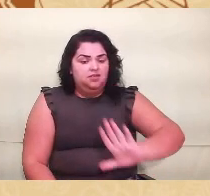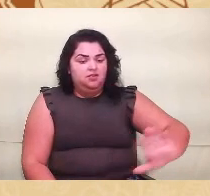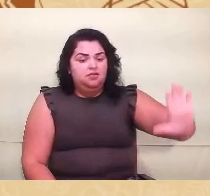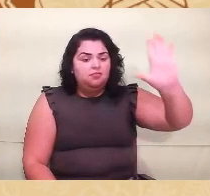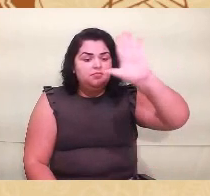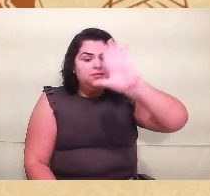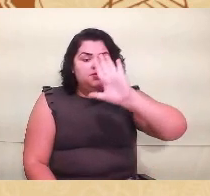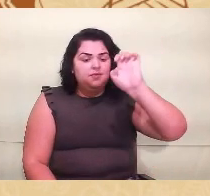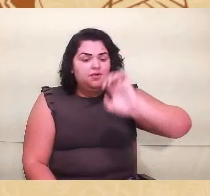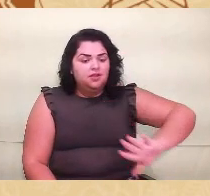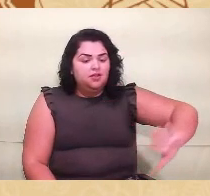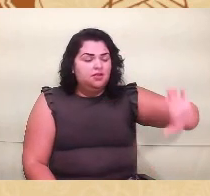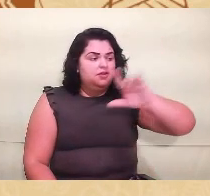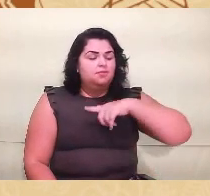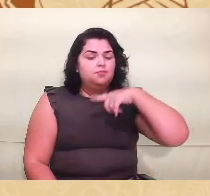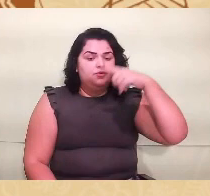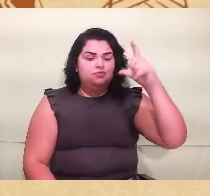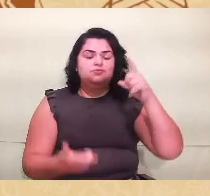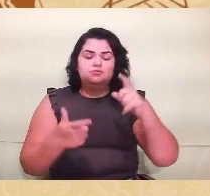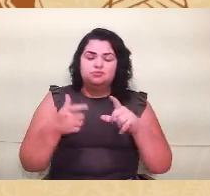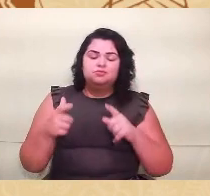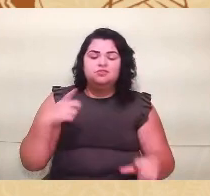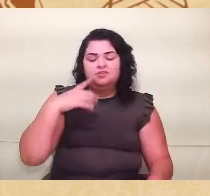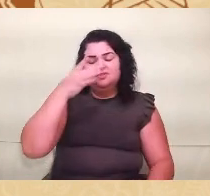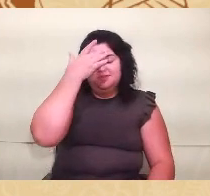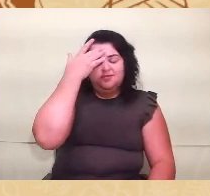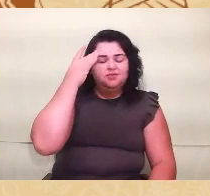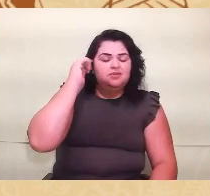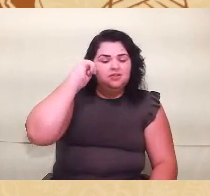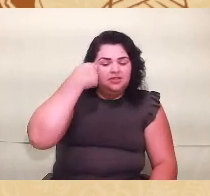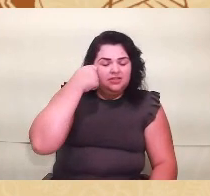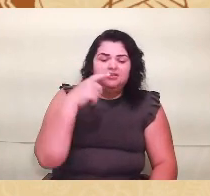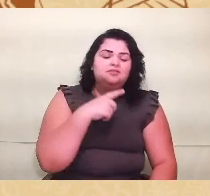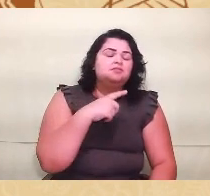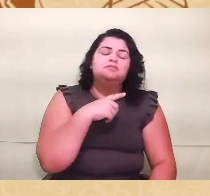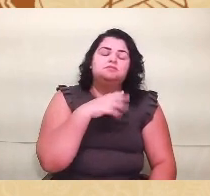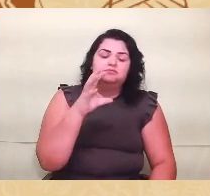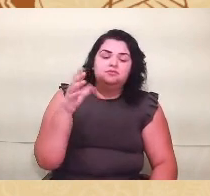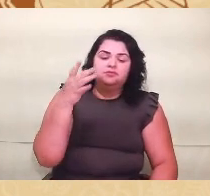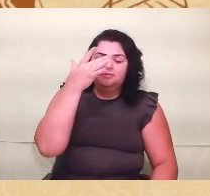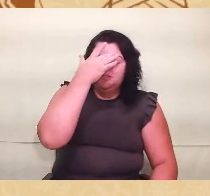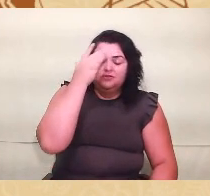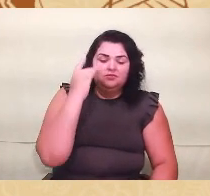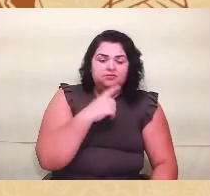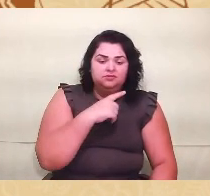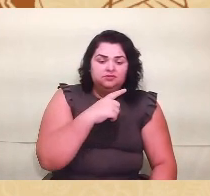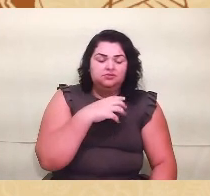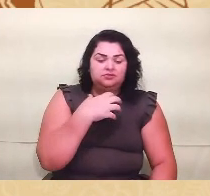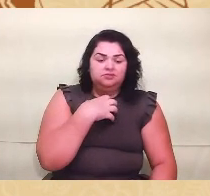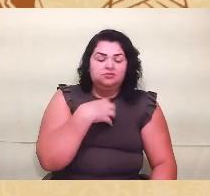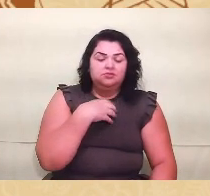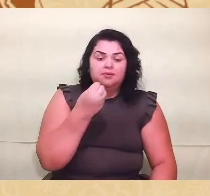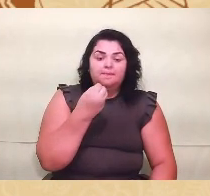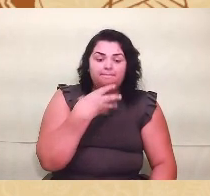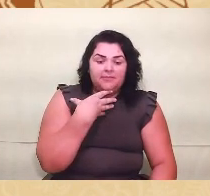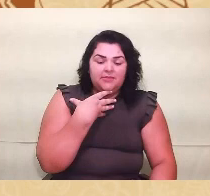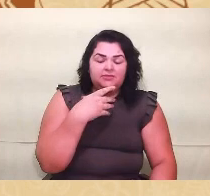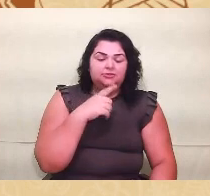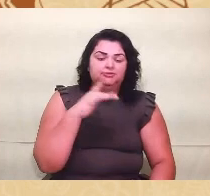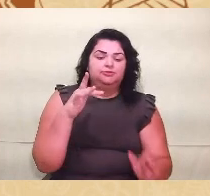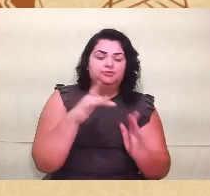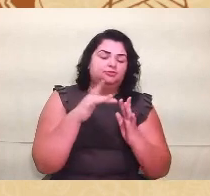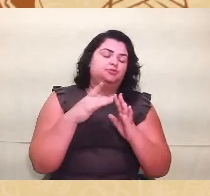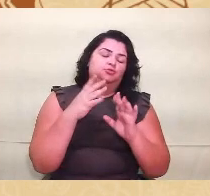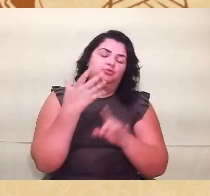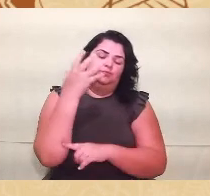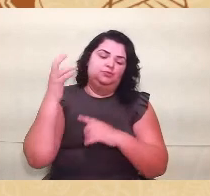outros lugares, o povo negro, né? Então, são pessoas que têm esse fundo comum da relação com a natureza.